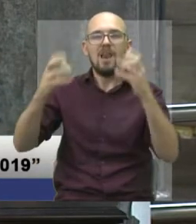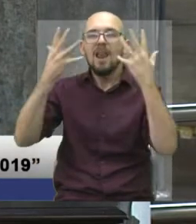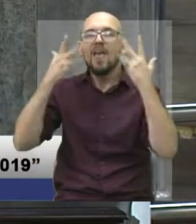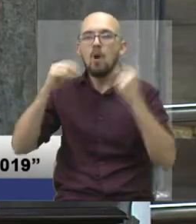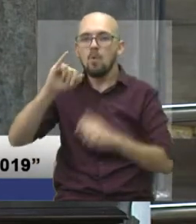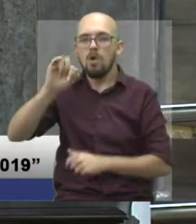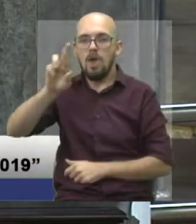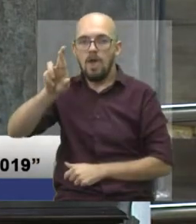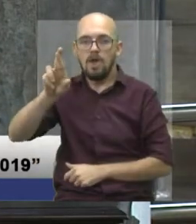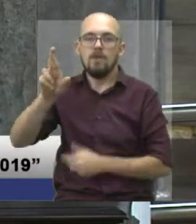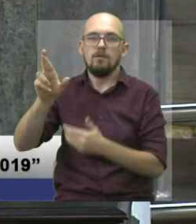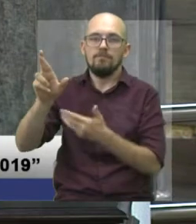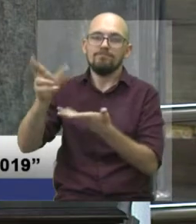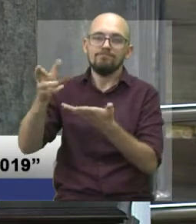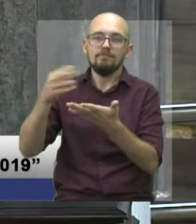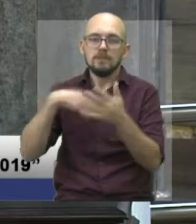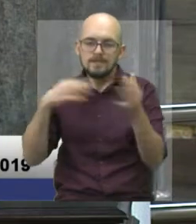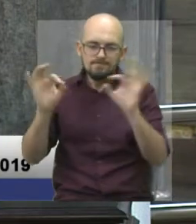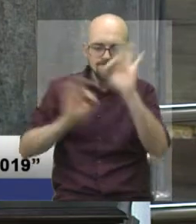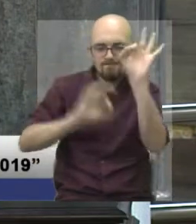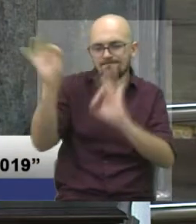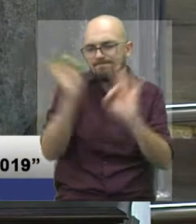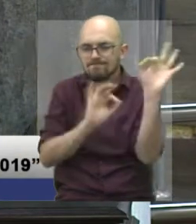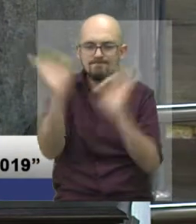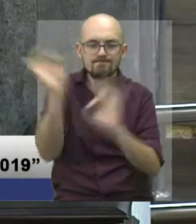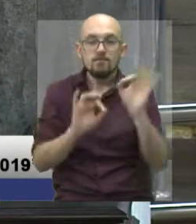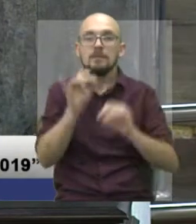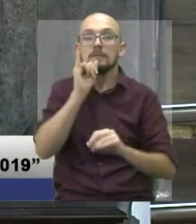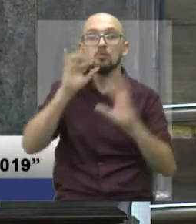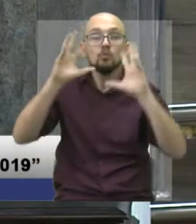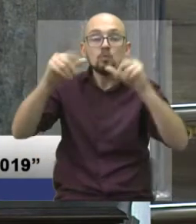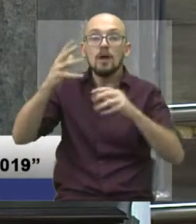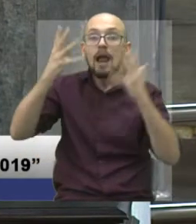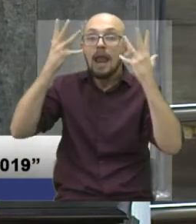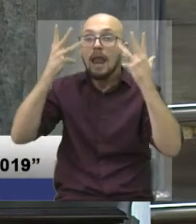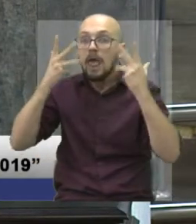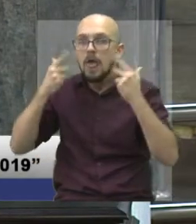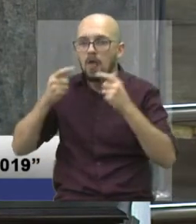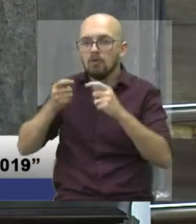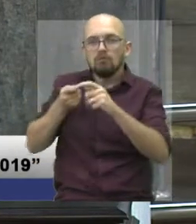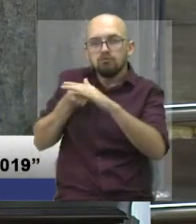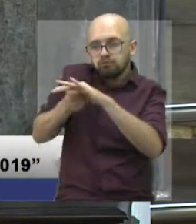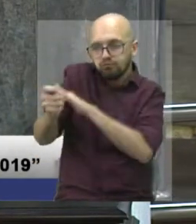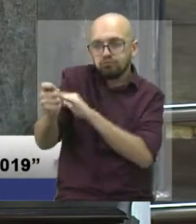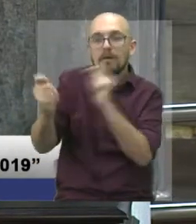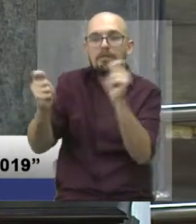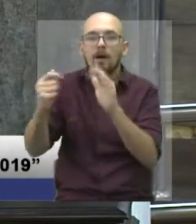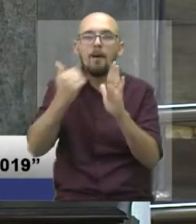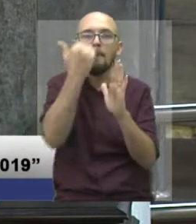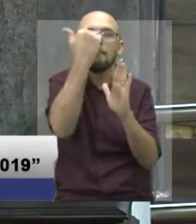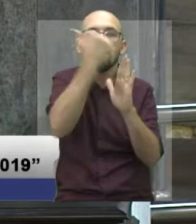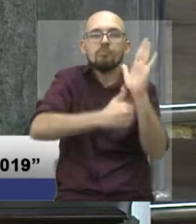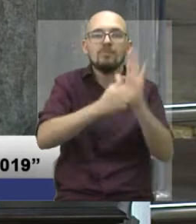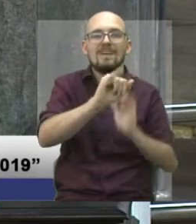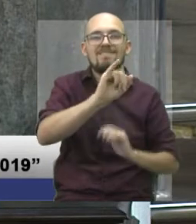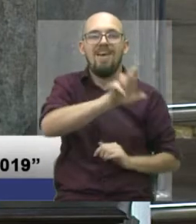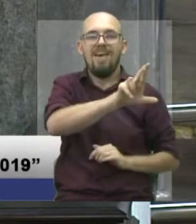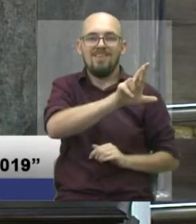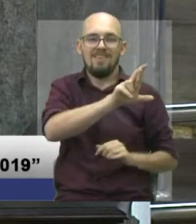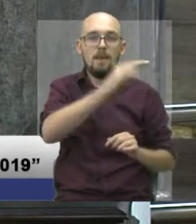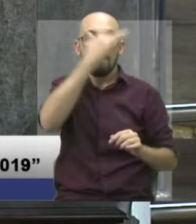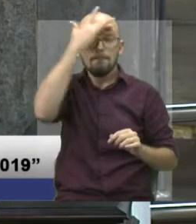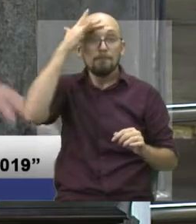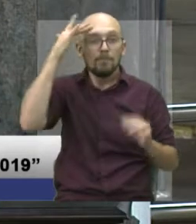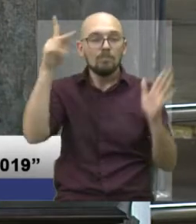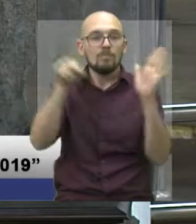fez um bem bolado para que todo investimento pudesse ser abatido em Imposto de Renda. Todo investimento feito em adequações para pessoas com